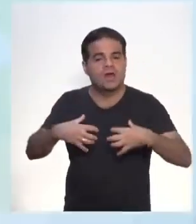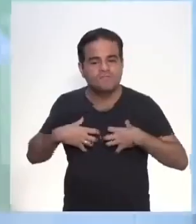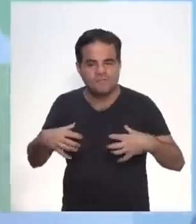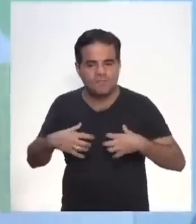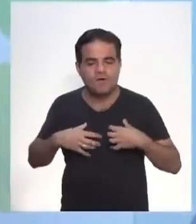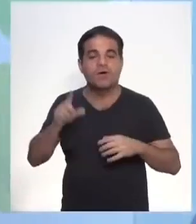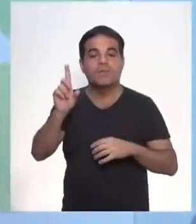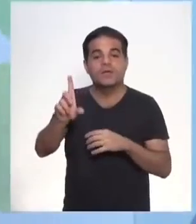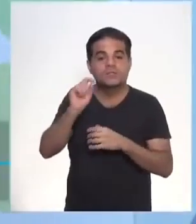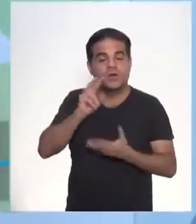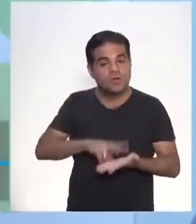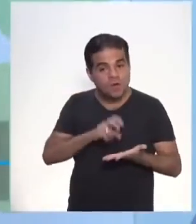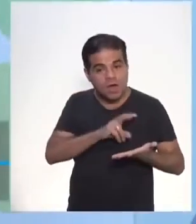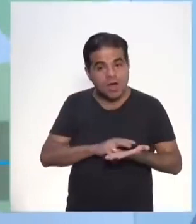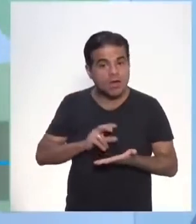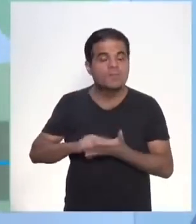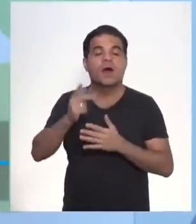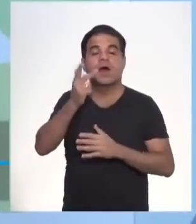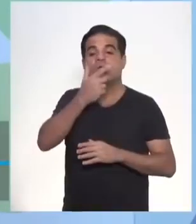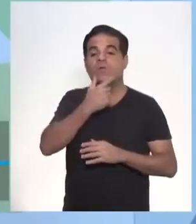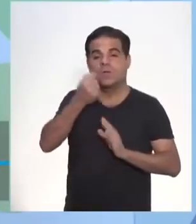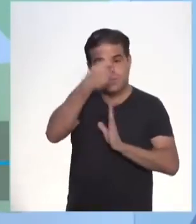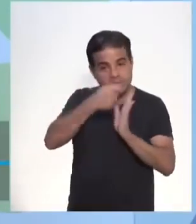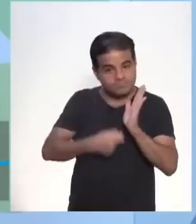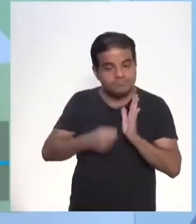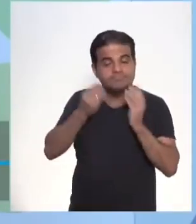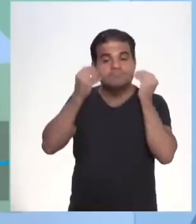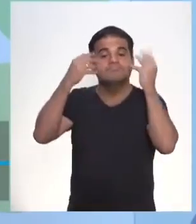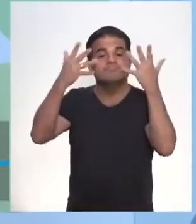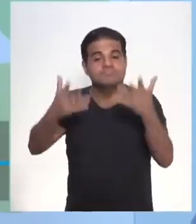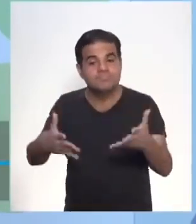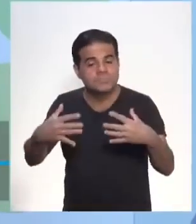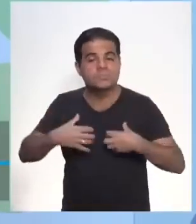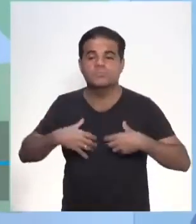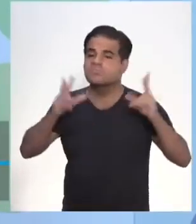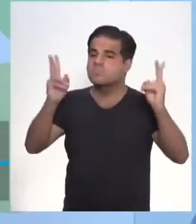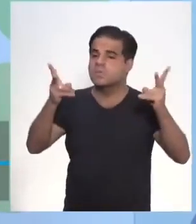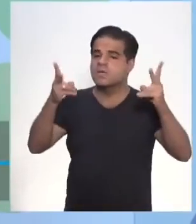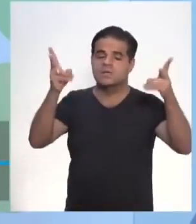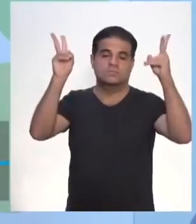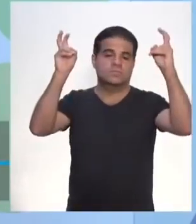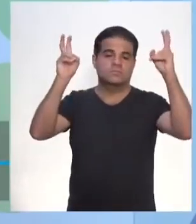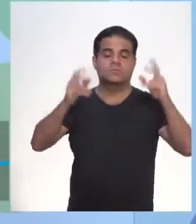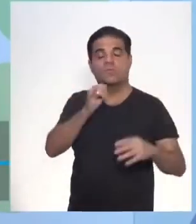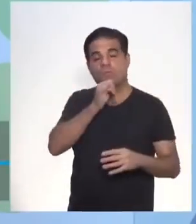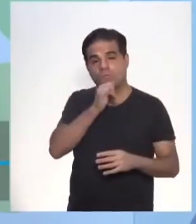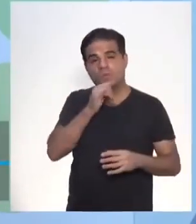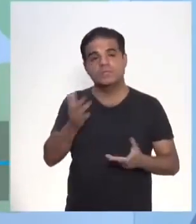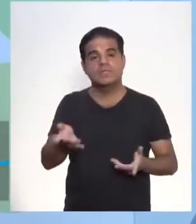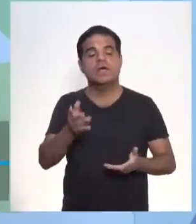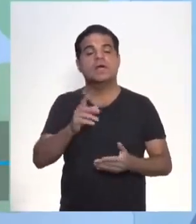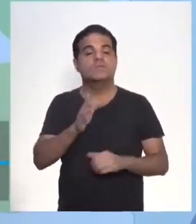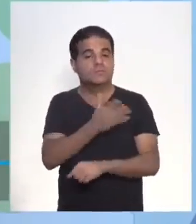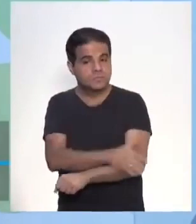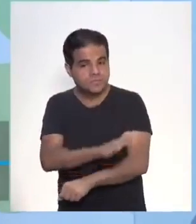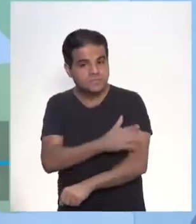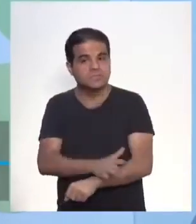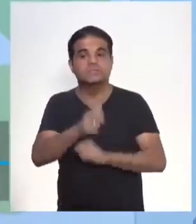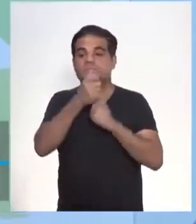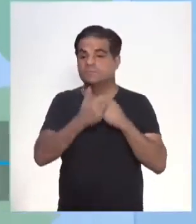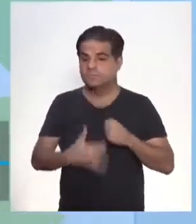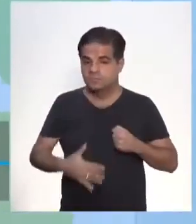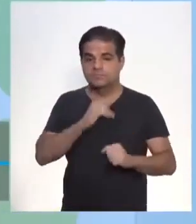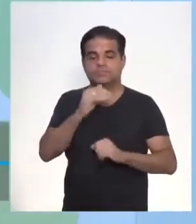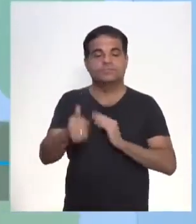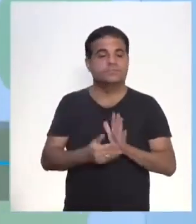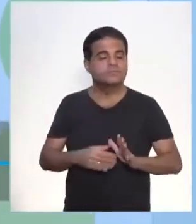forma, a escolha vocabular do autor para expressar um mesmo assunto. Então, por exemplo, eu posso, no exercício está dizendo assim,